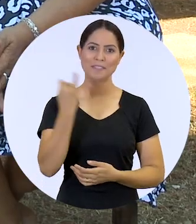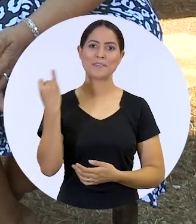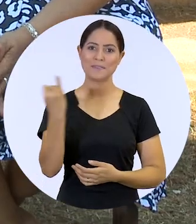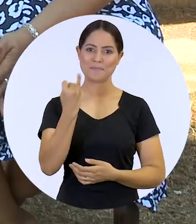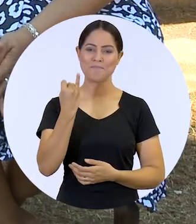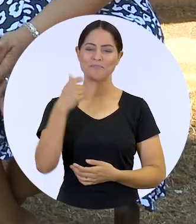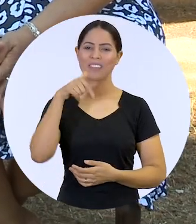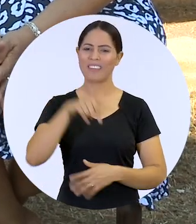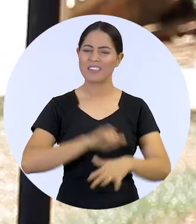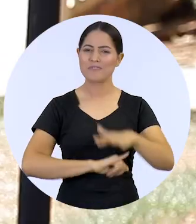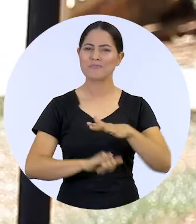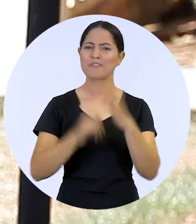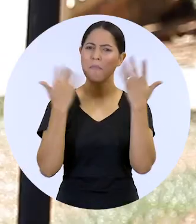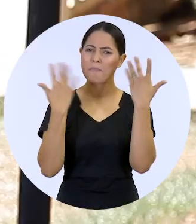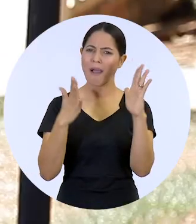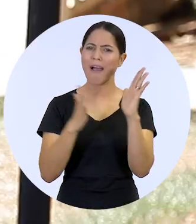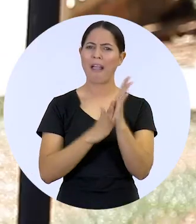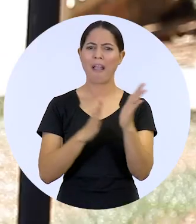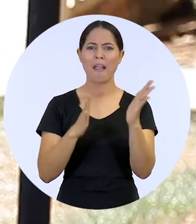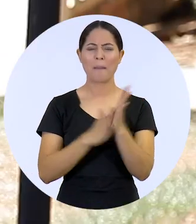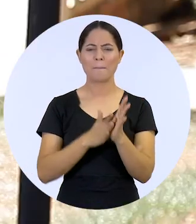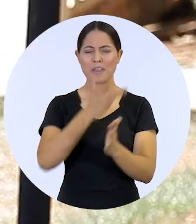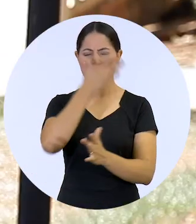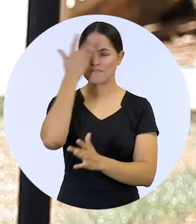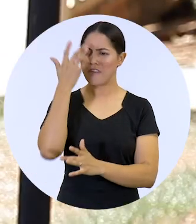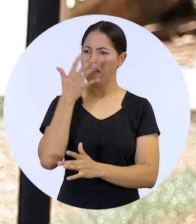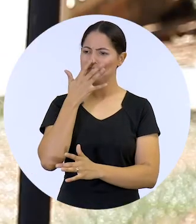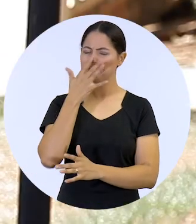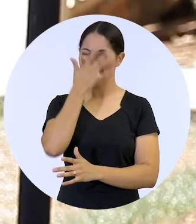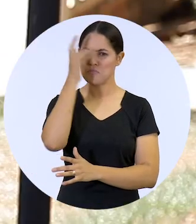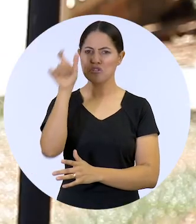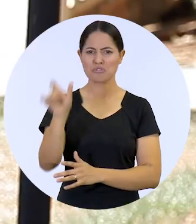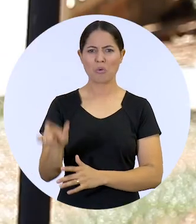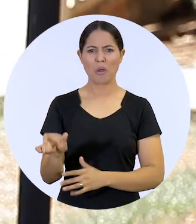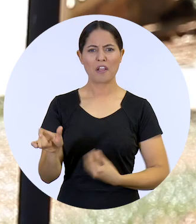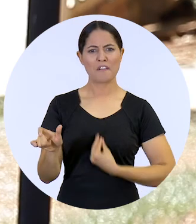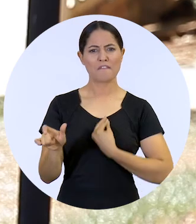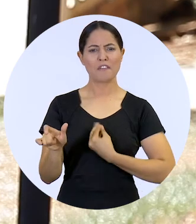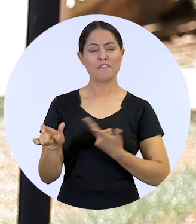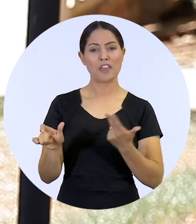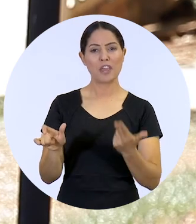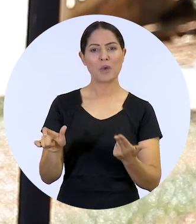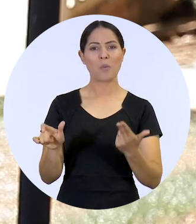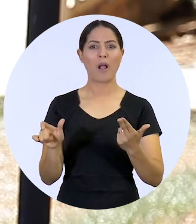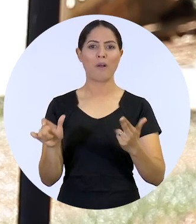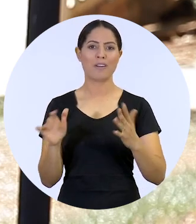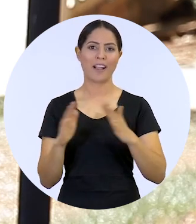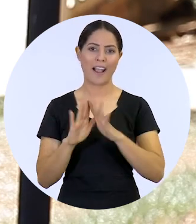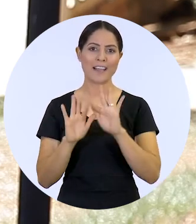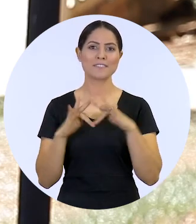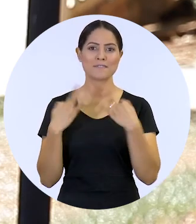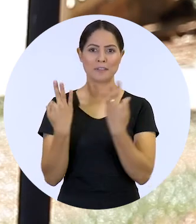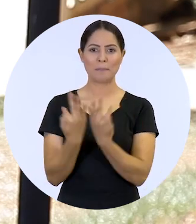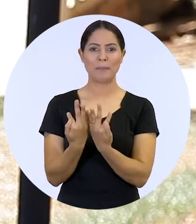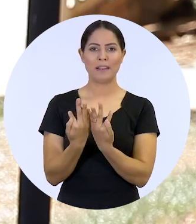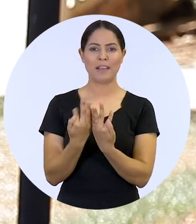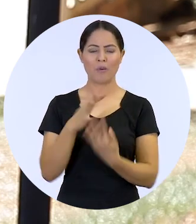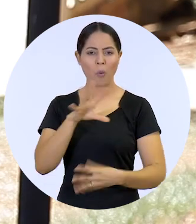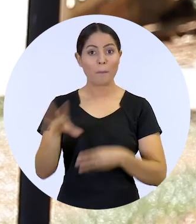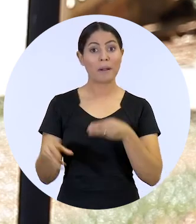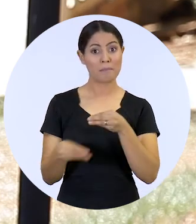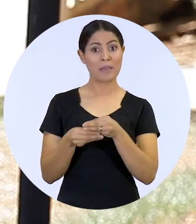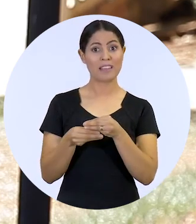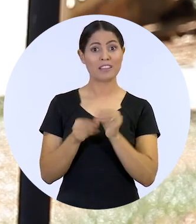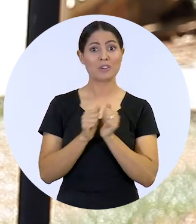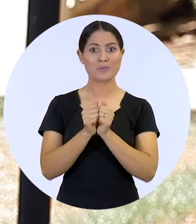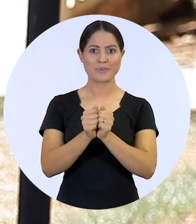está de parabéns, porque a gente percebe que as pessoas vivem aqui como se estivessem em casa, uma família, mas como algo